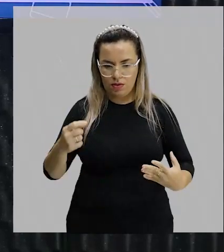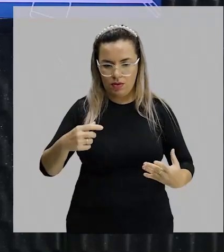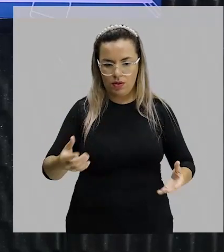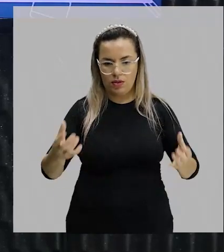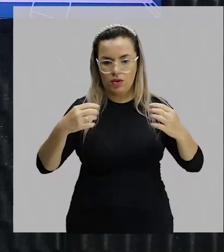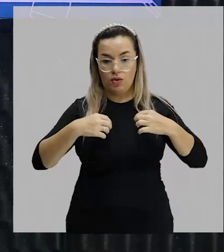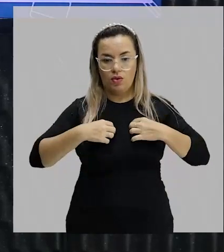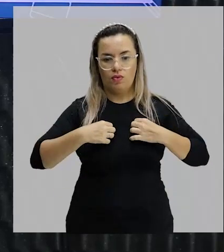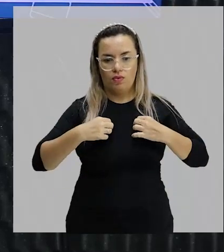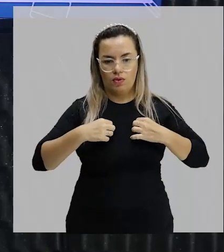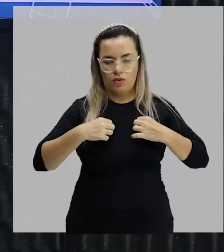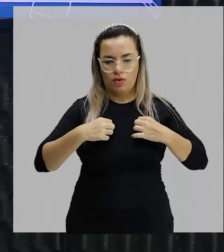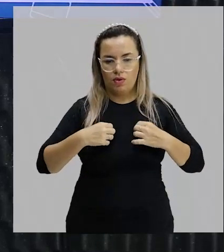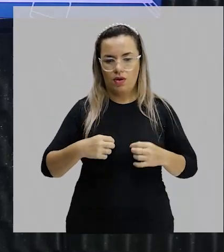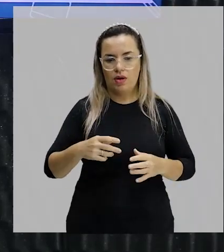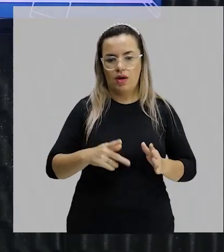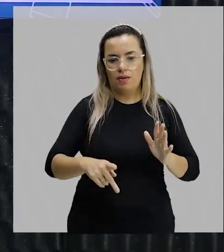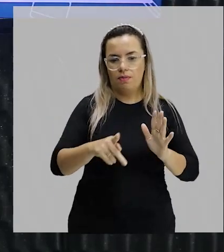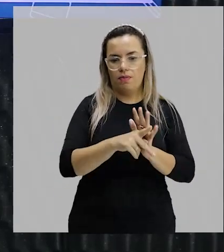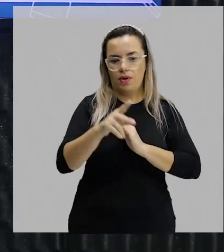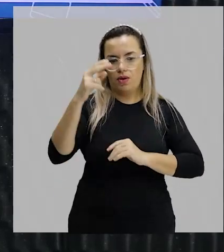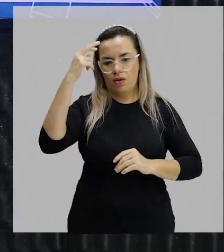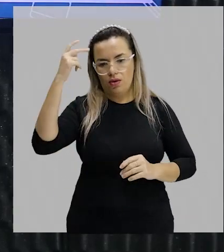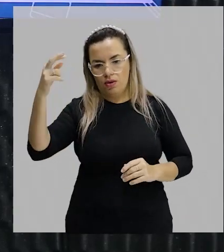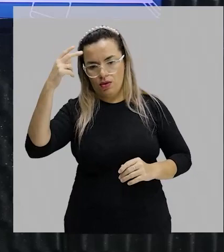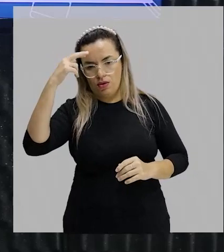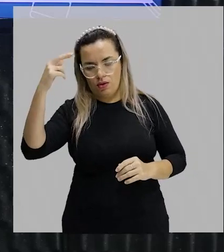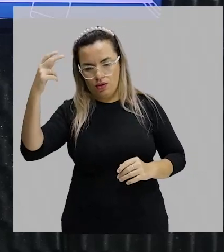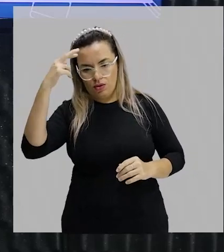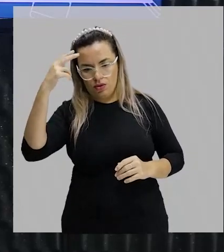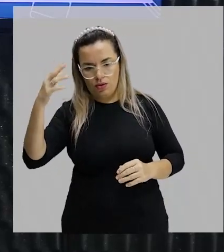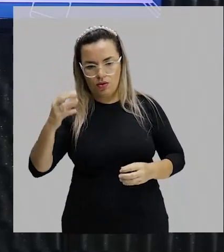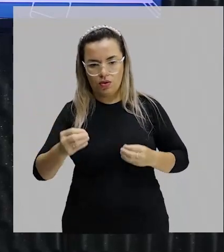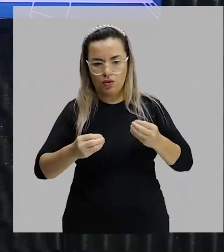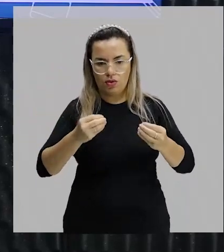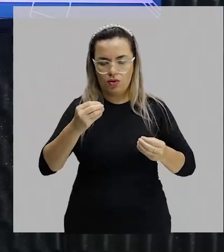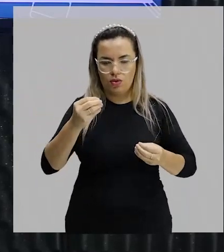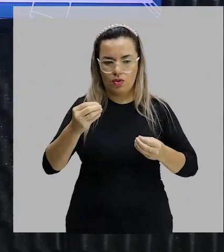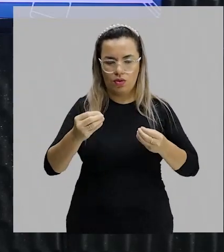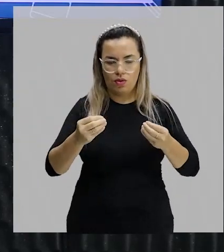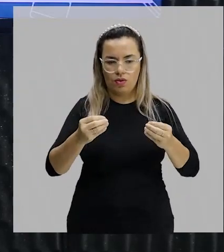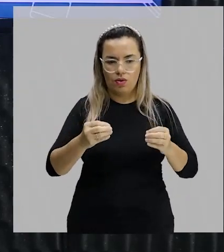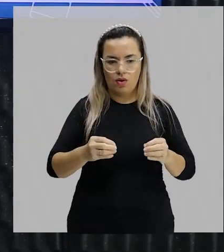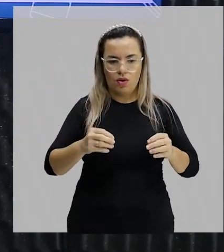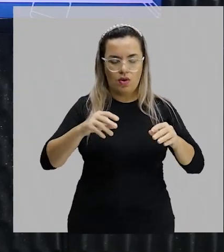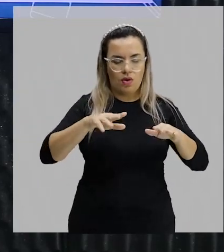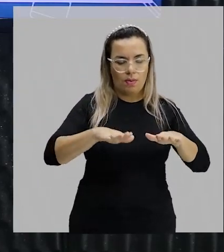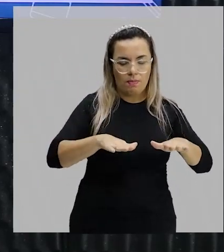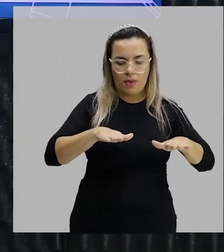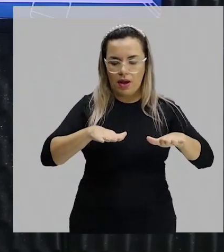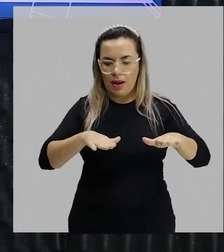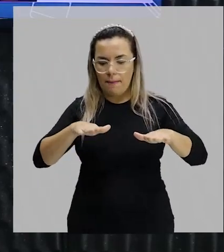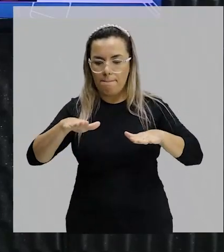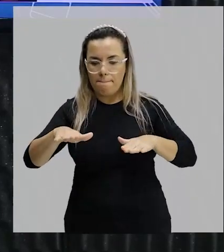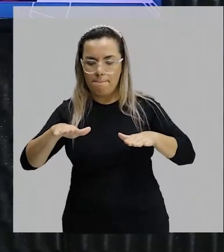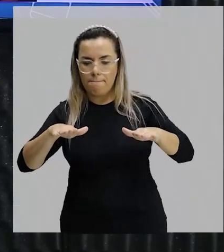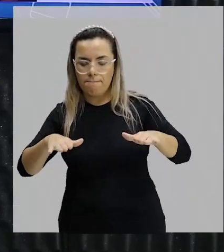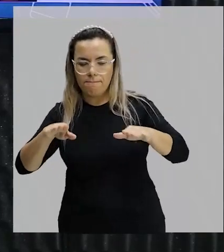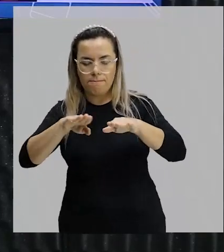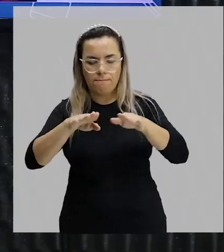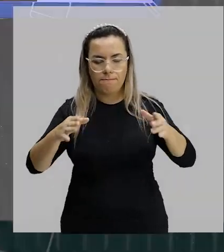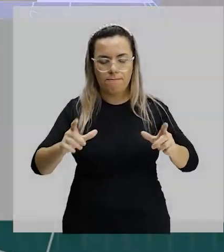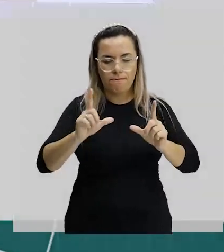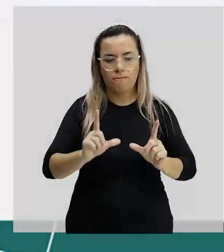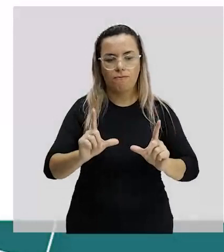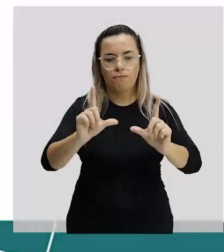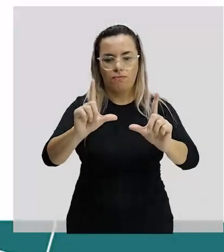história, o clima, o aspecto da estação do ano, né? Não são fantasias. O que você chama de fantasia, para a